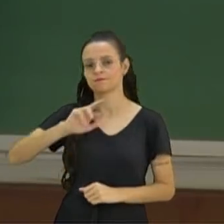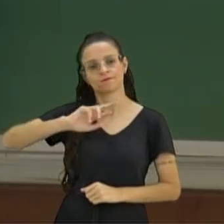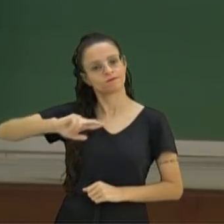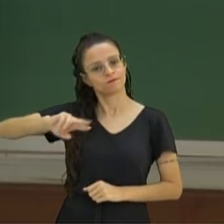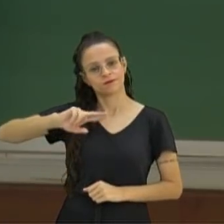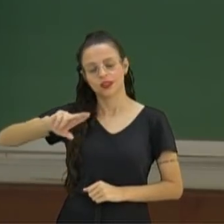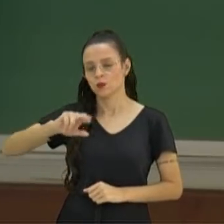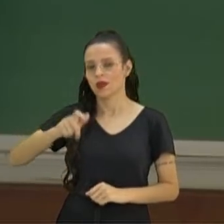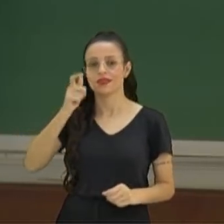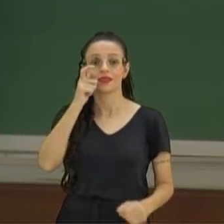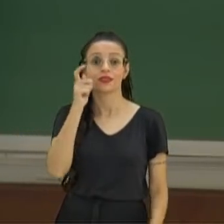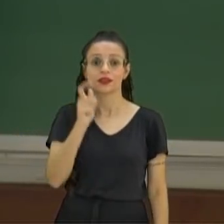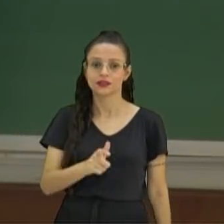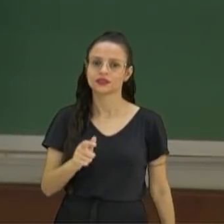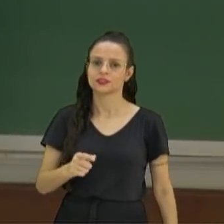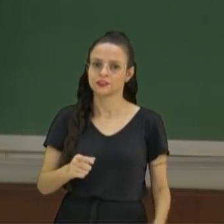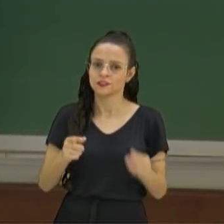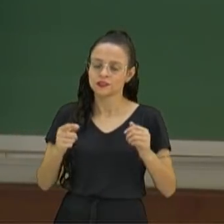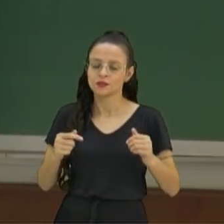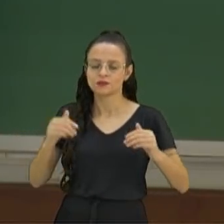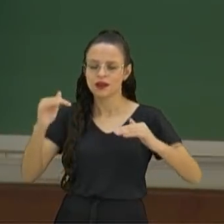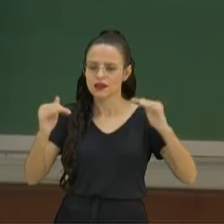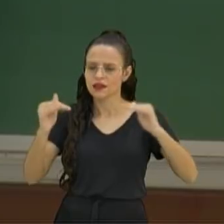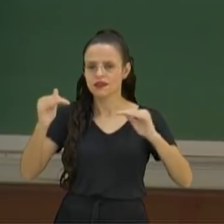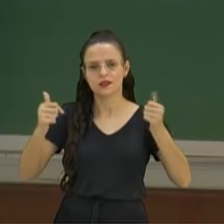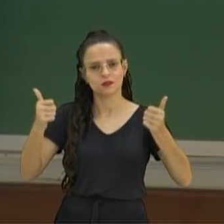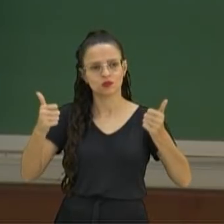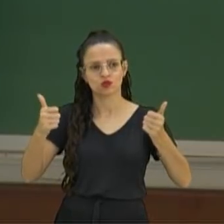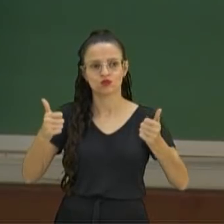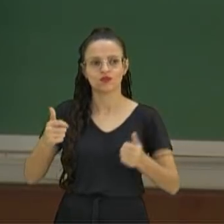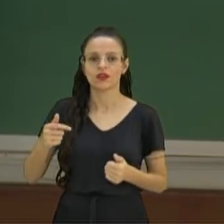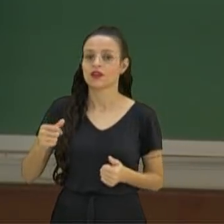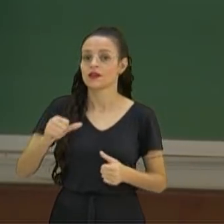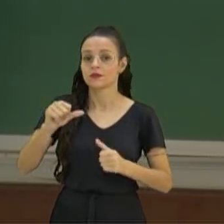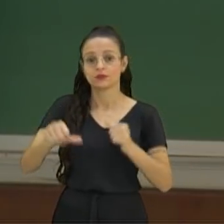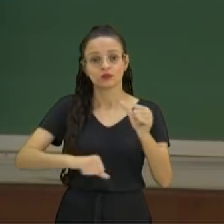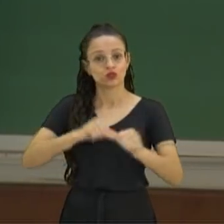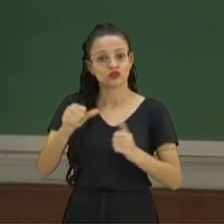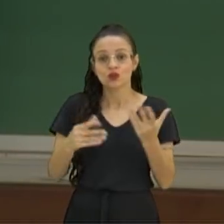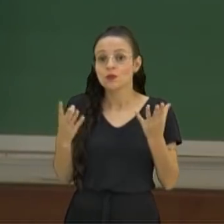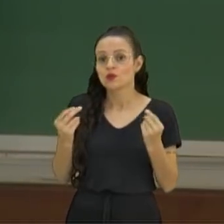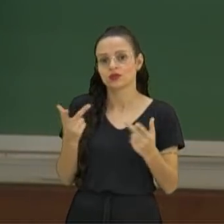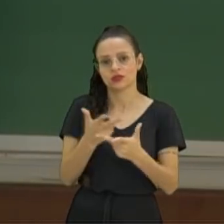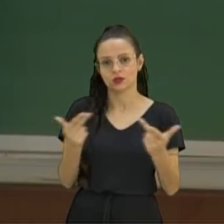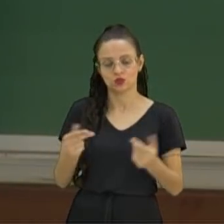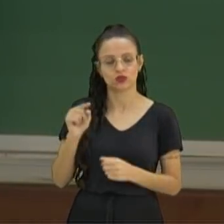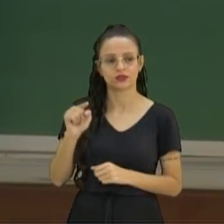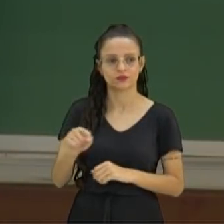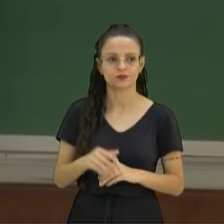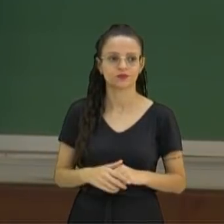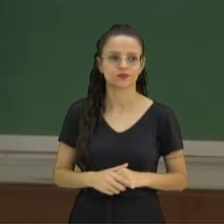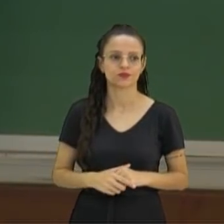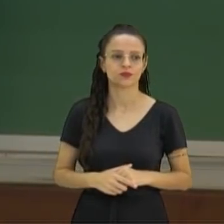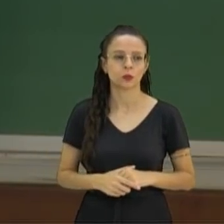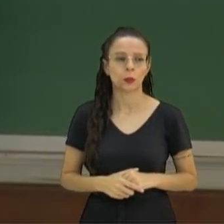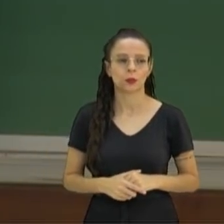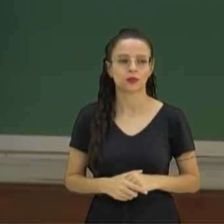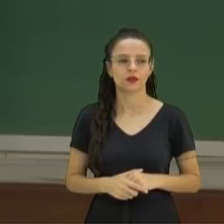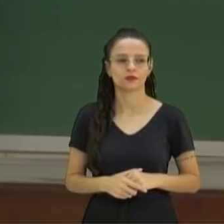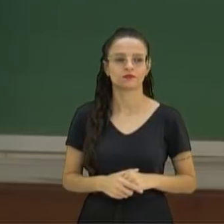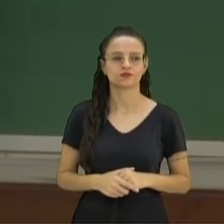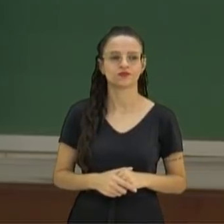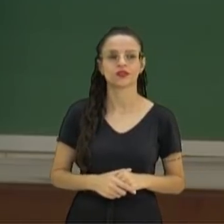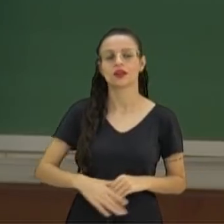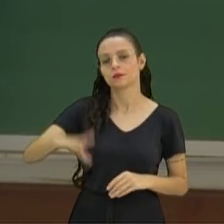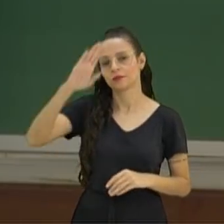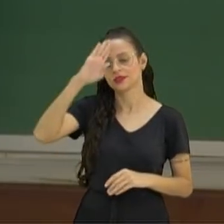são interessantes para manter o equilíbrio, né? Na verdade, eu modifiquei muito esse equilíbrio ali. E